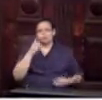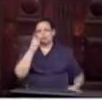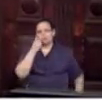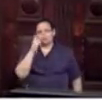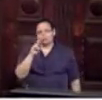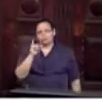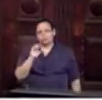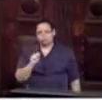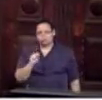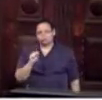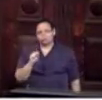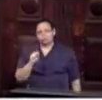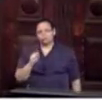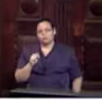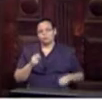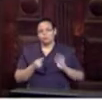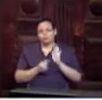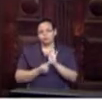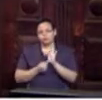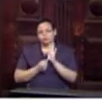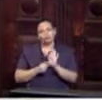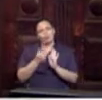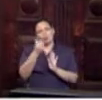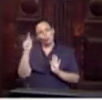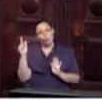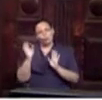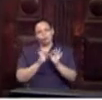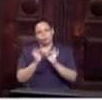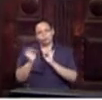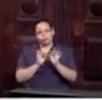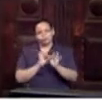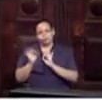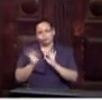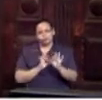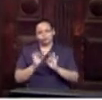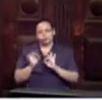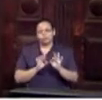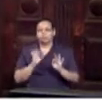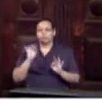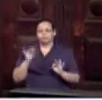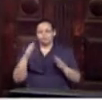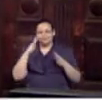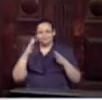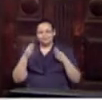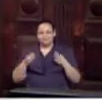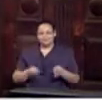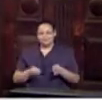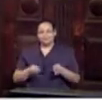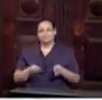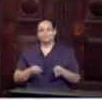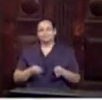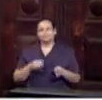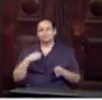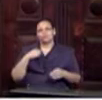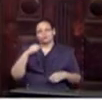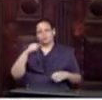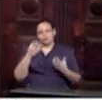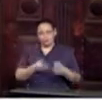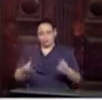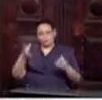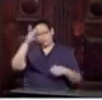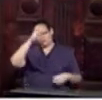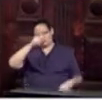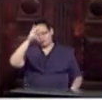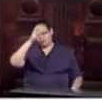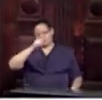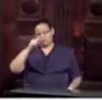Reis apresenta um outro projeto, tratando exclusivamente do hortifruti granjeiros